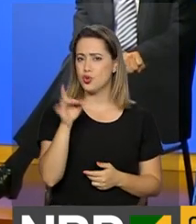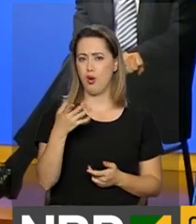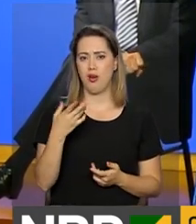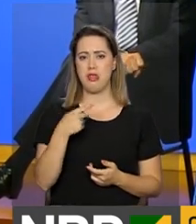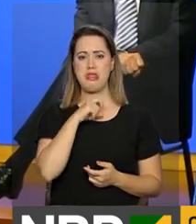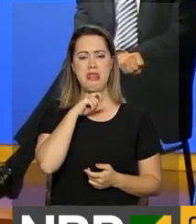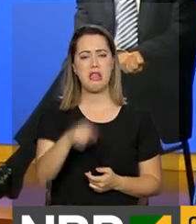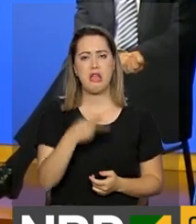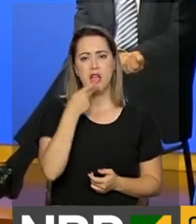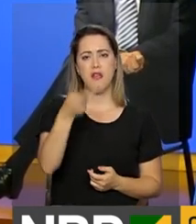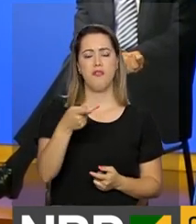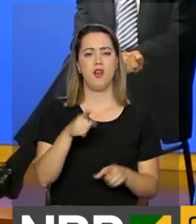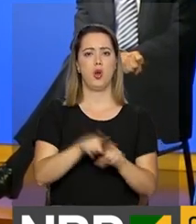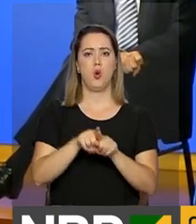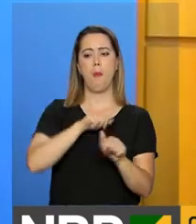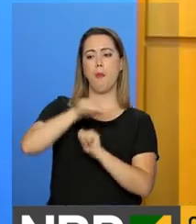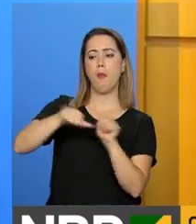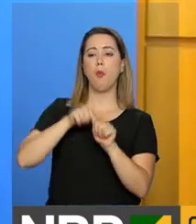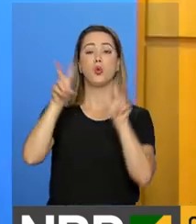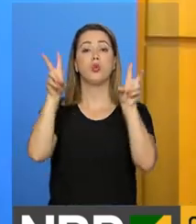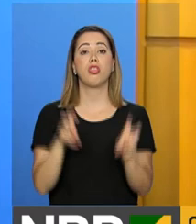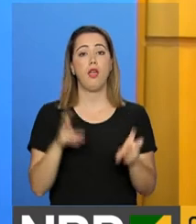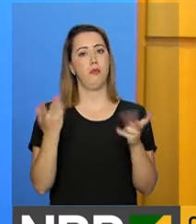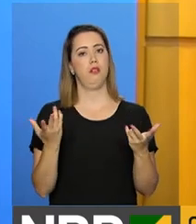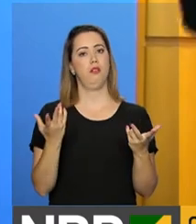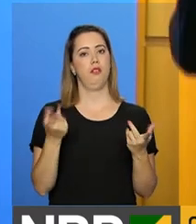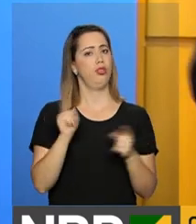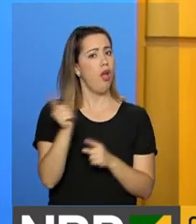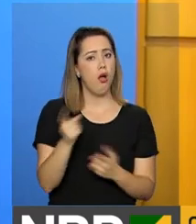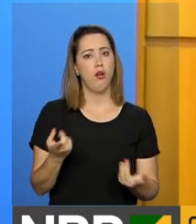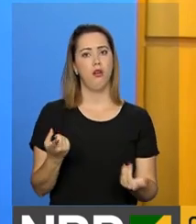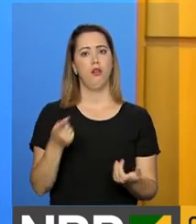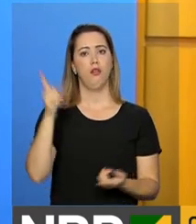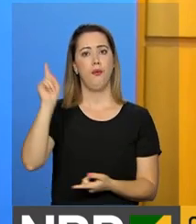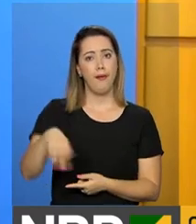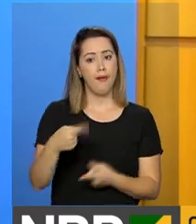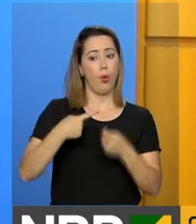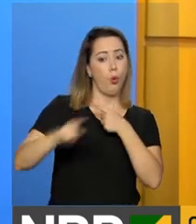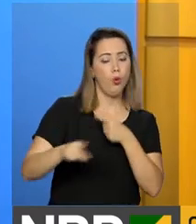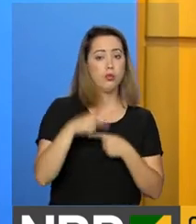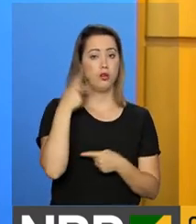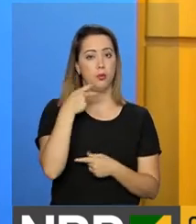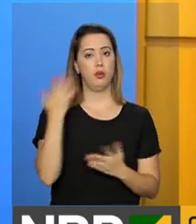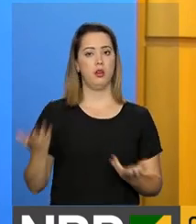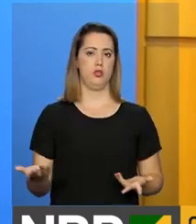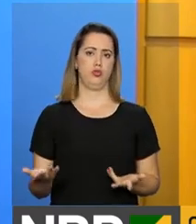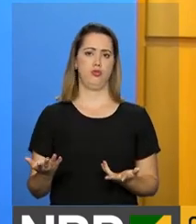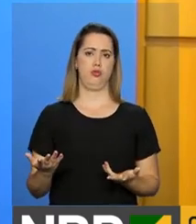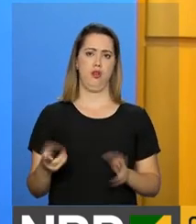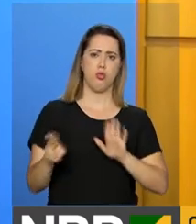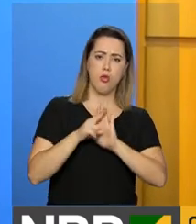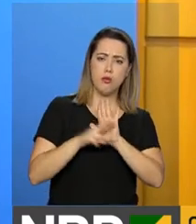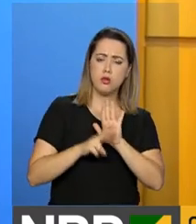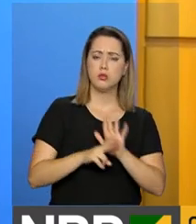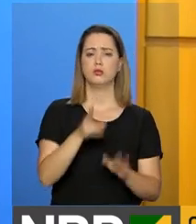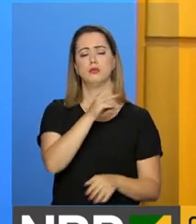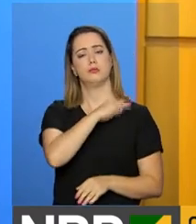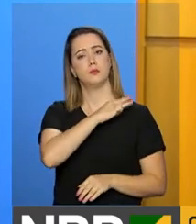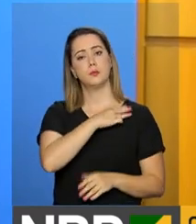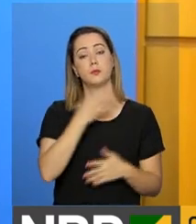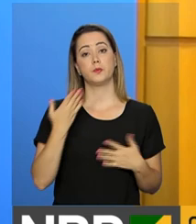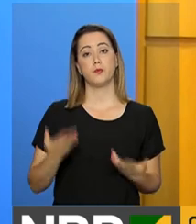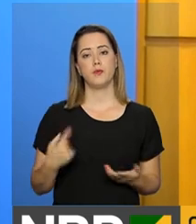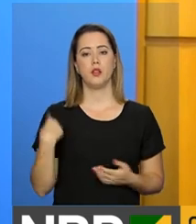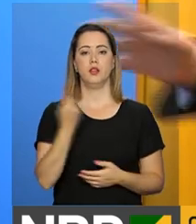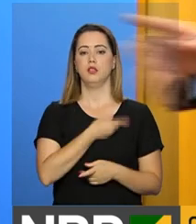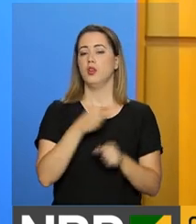dizer, olha, é melhor fazer assim o assado. Não, não era. Era uma coisa genérica em relação à reforma do ensino médio, não é? E